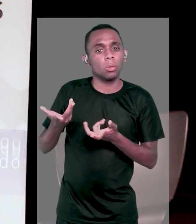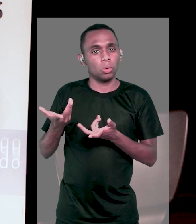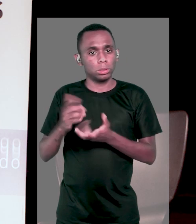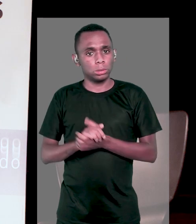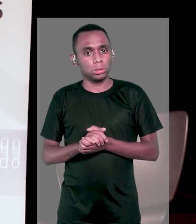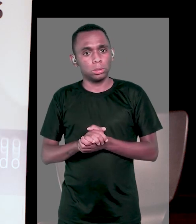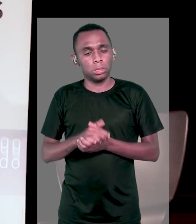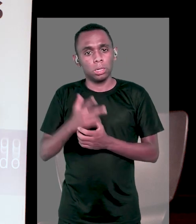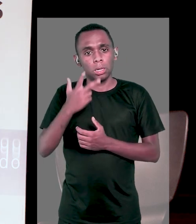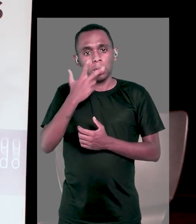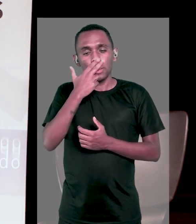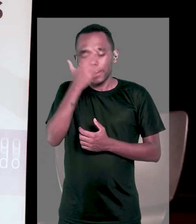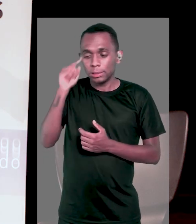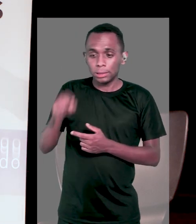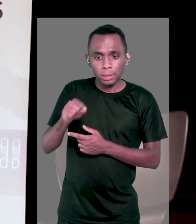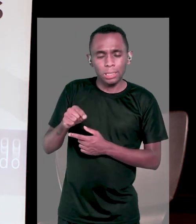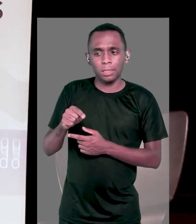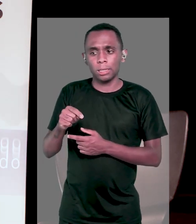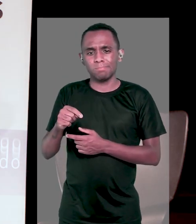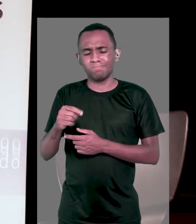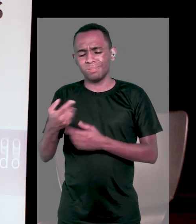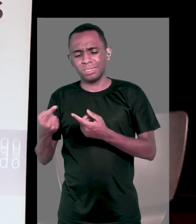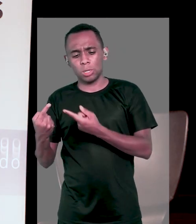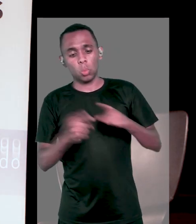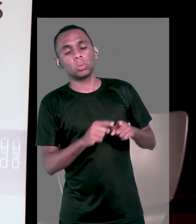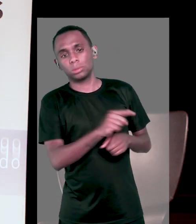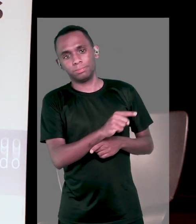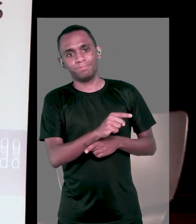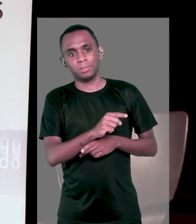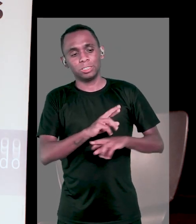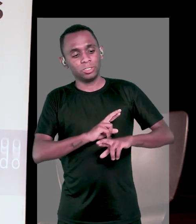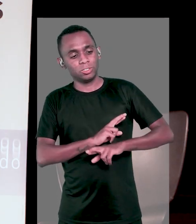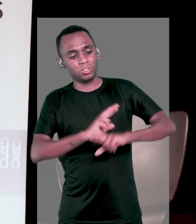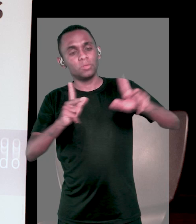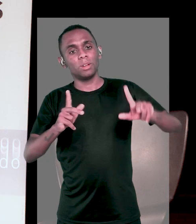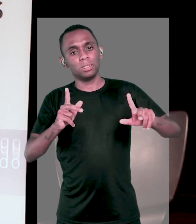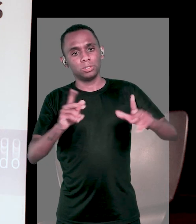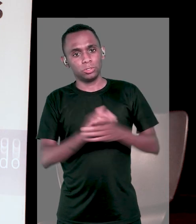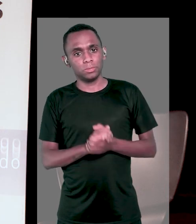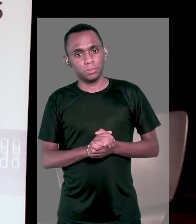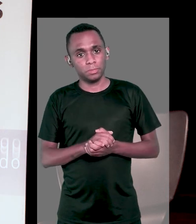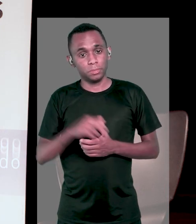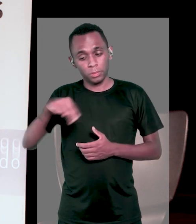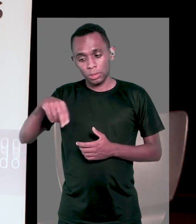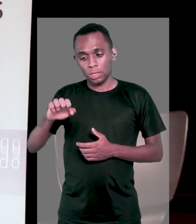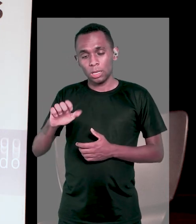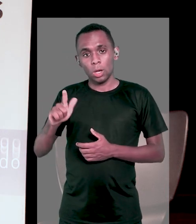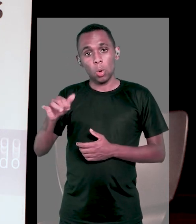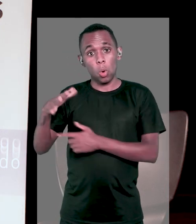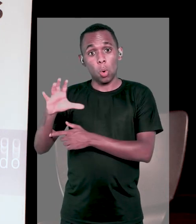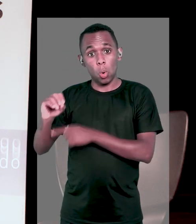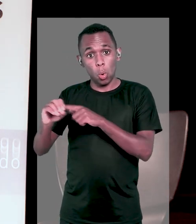das atividades cotidianas o ócio ao contrário